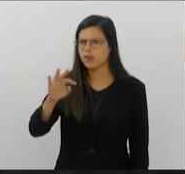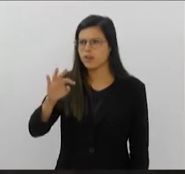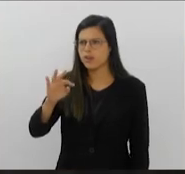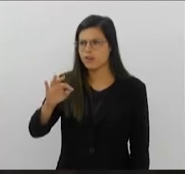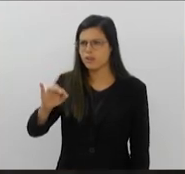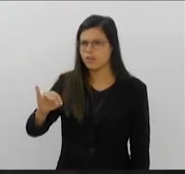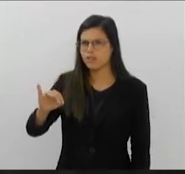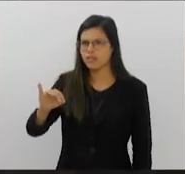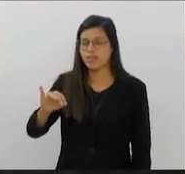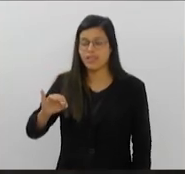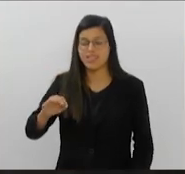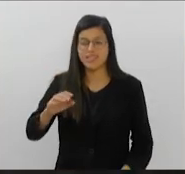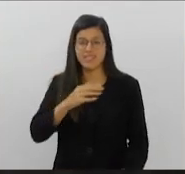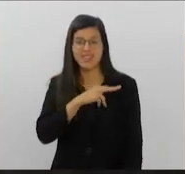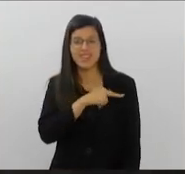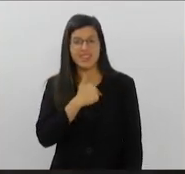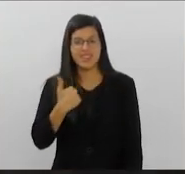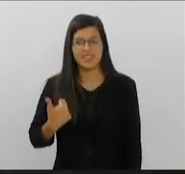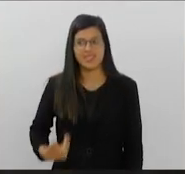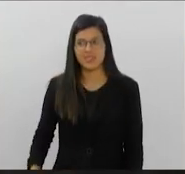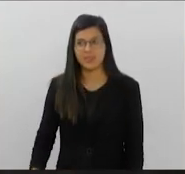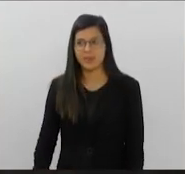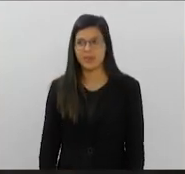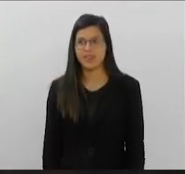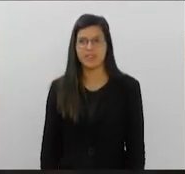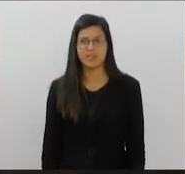Quante, na China.